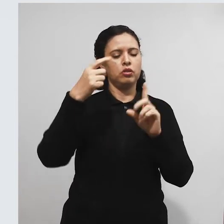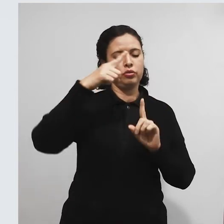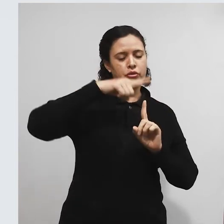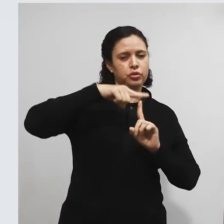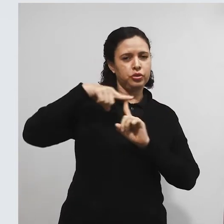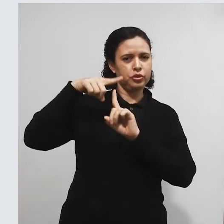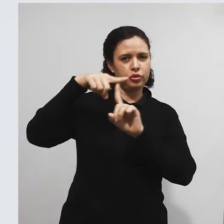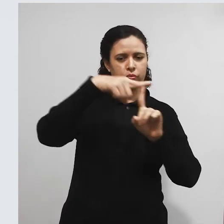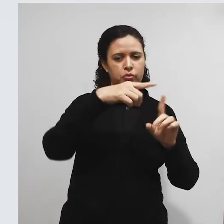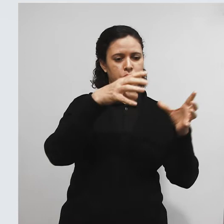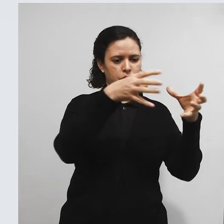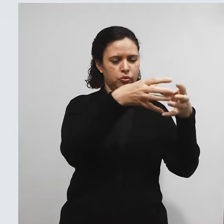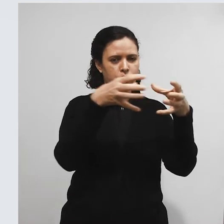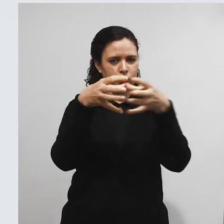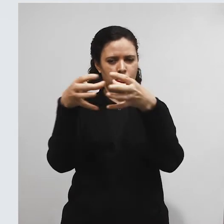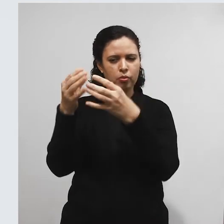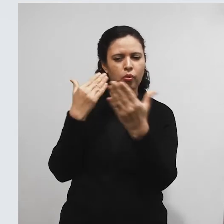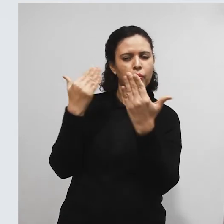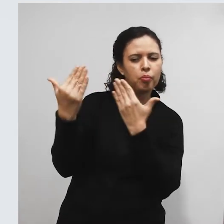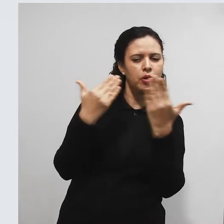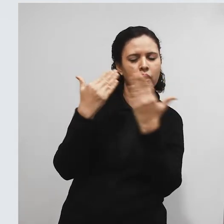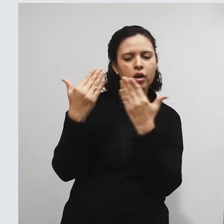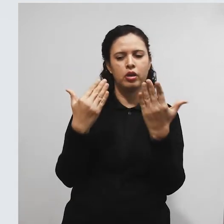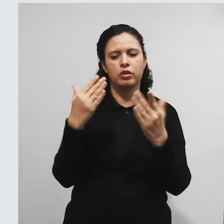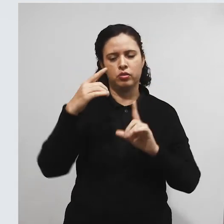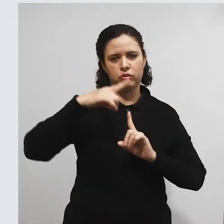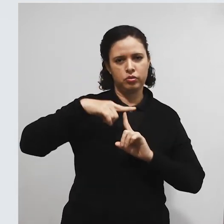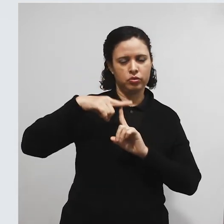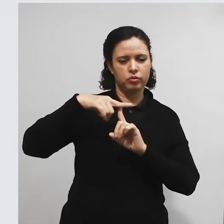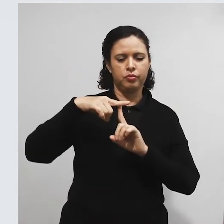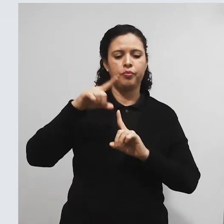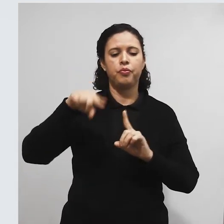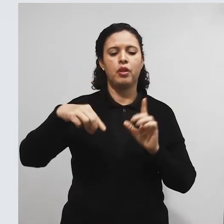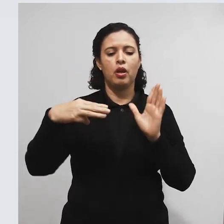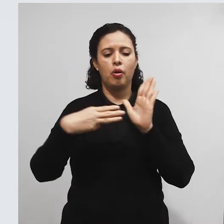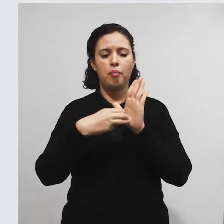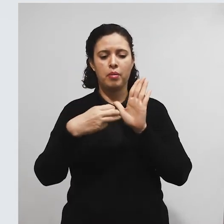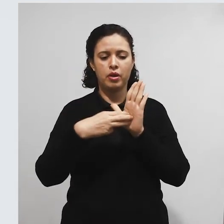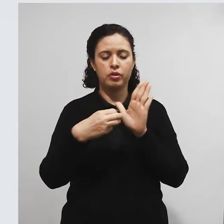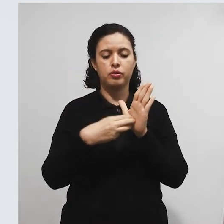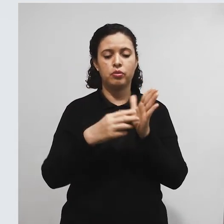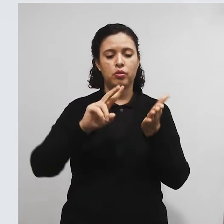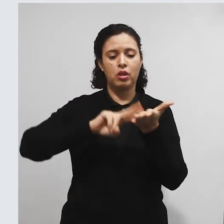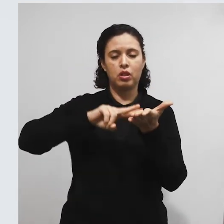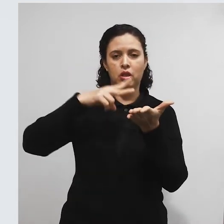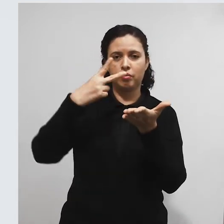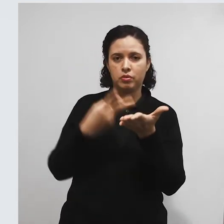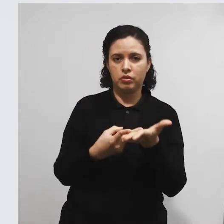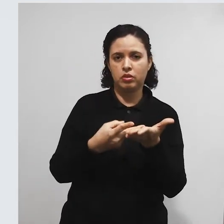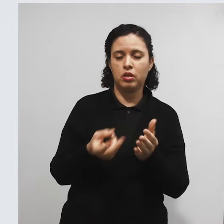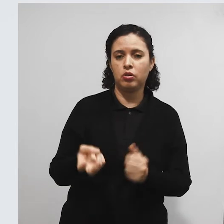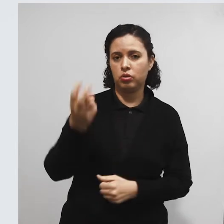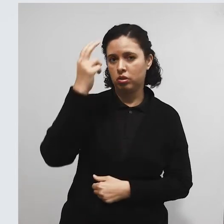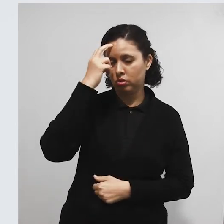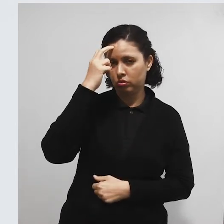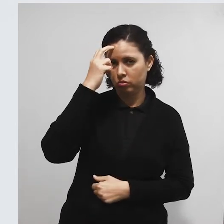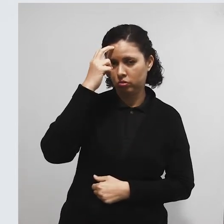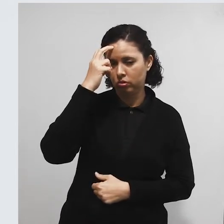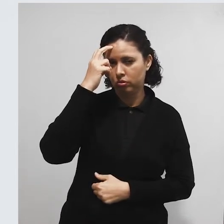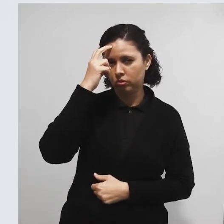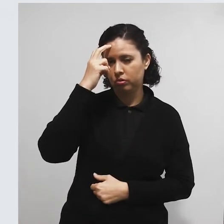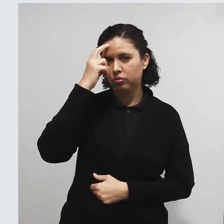os grupos humanos. Está bem? O método interpretativo